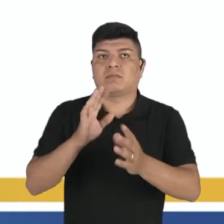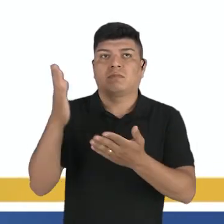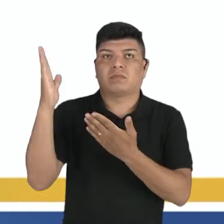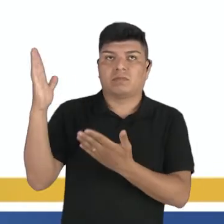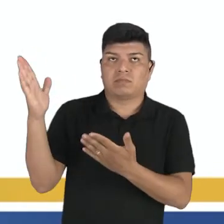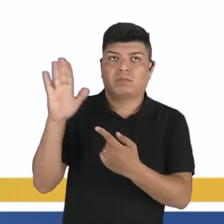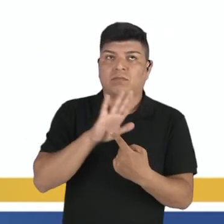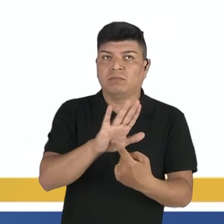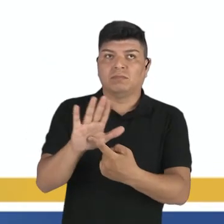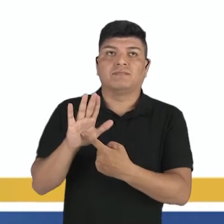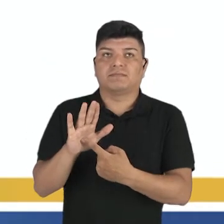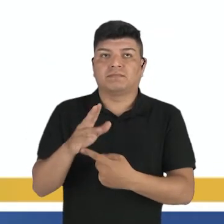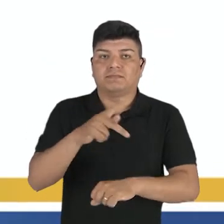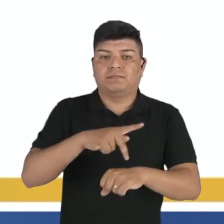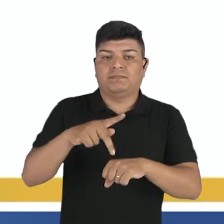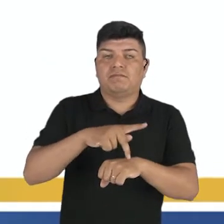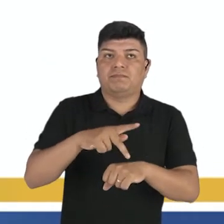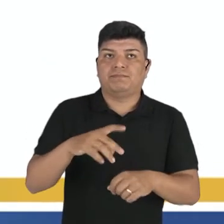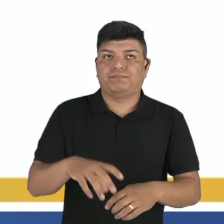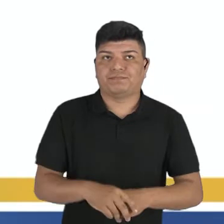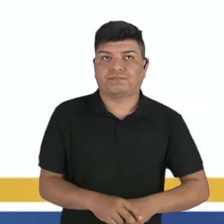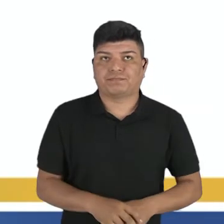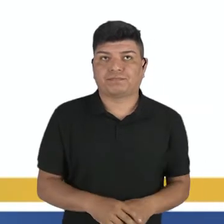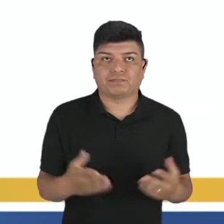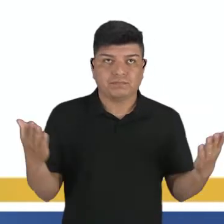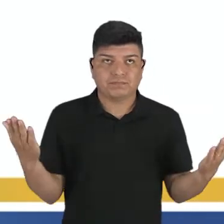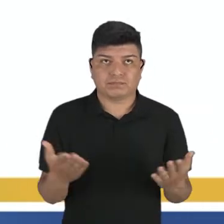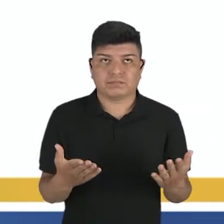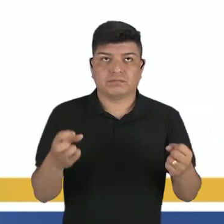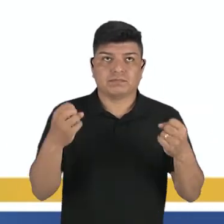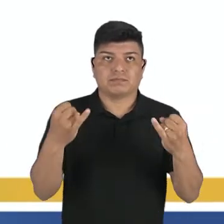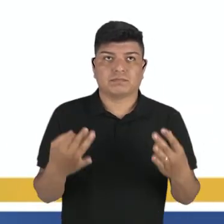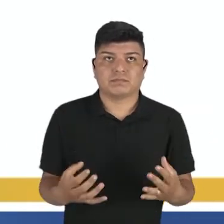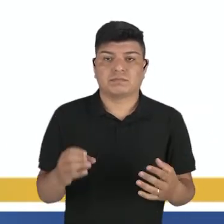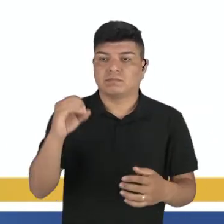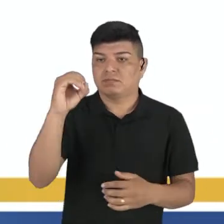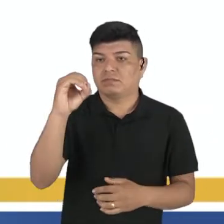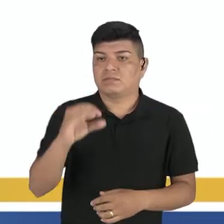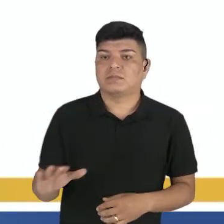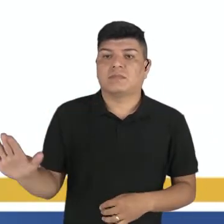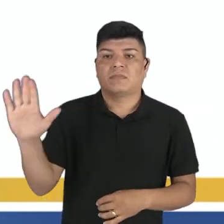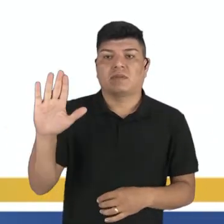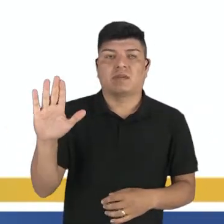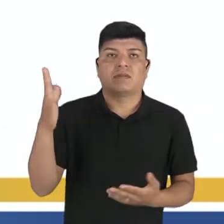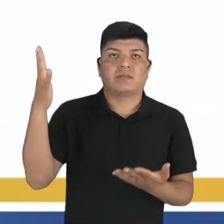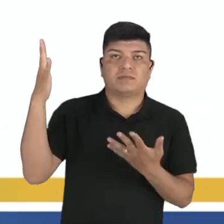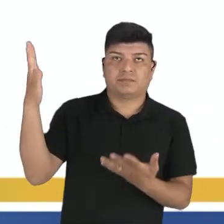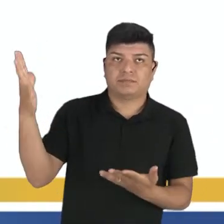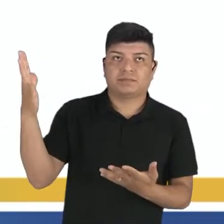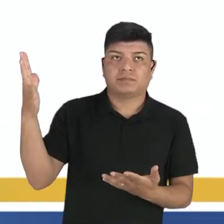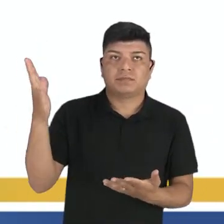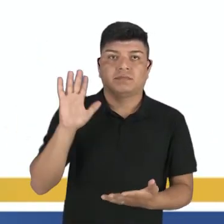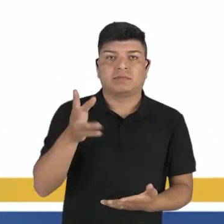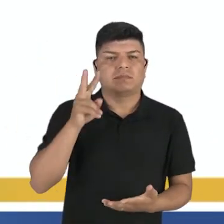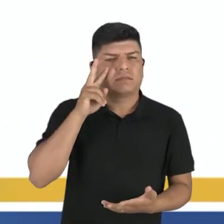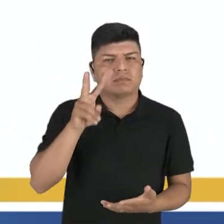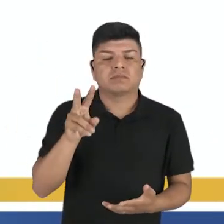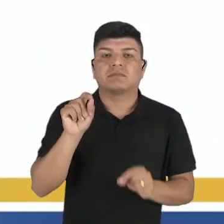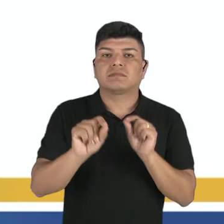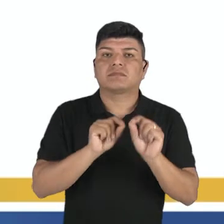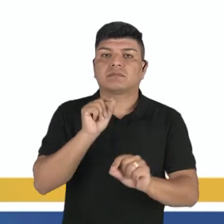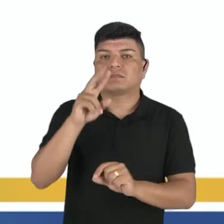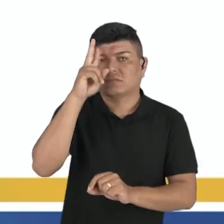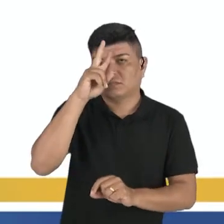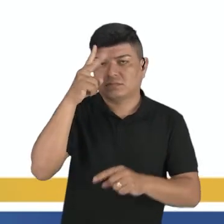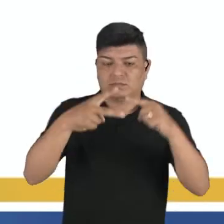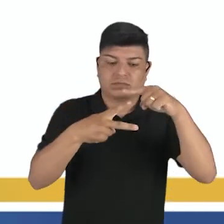entre os países de tigres asiáticos. E agora nós vamos falar um pouquinho sobre a Oceania. Quando a gente ouve falar em Oceania, a